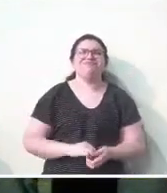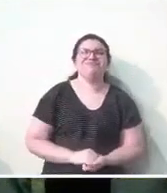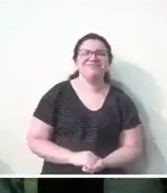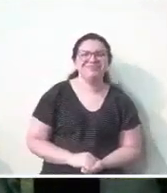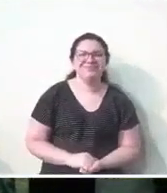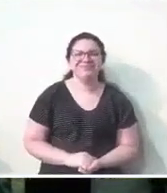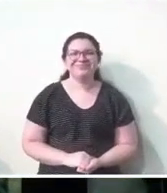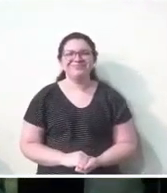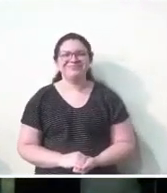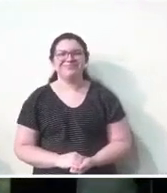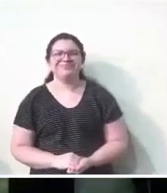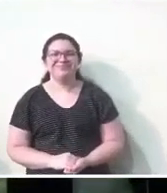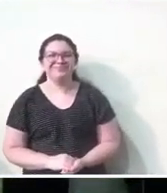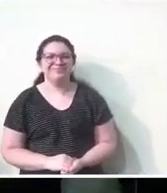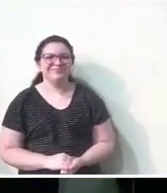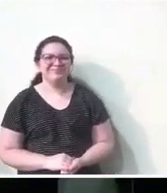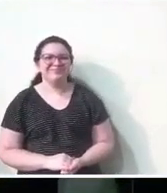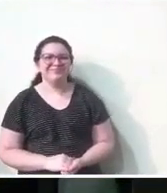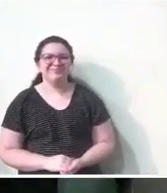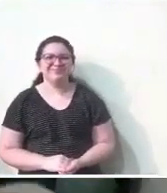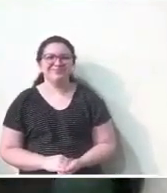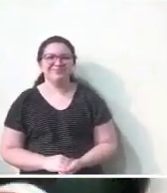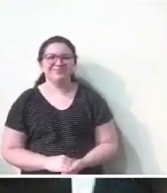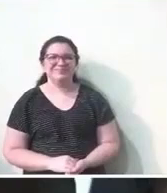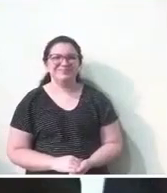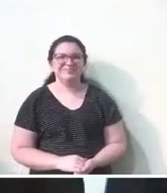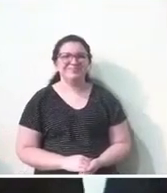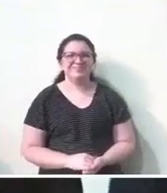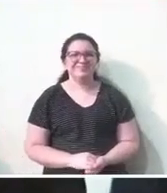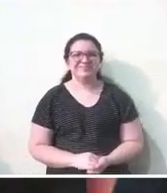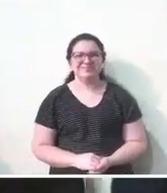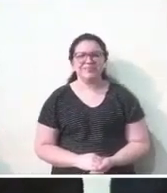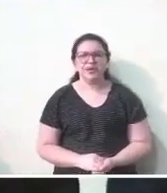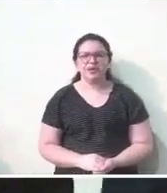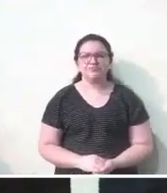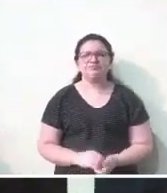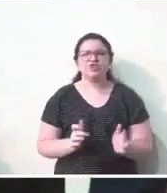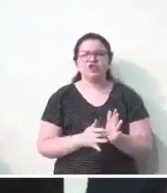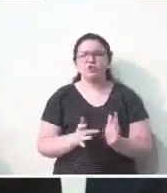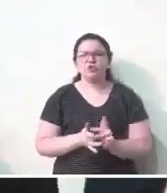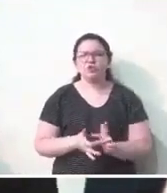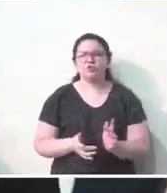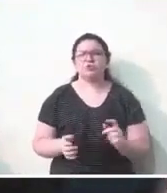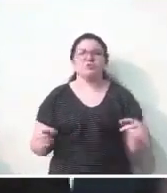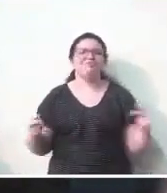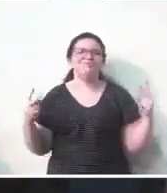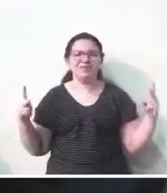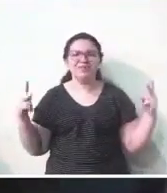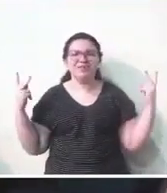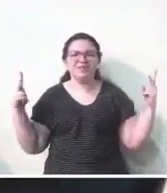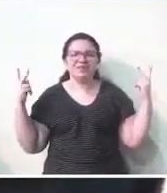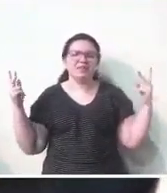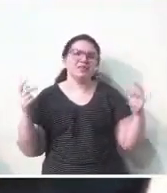Lembra que eu disse que a morte jogava tudo para baixo? Aí ele agora em espírito desce lá embaixo